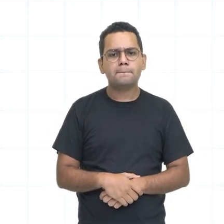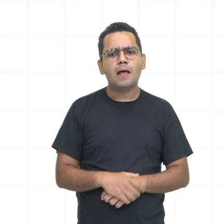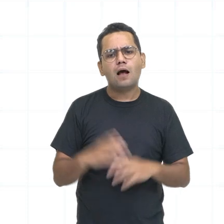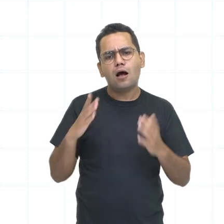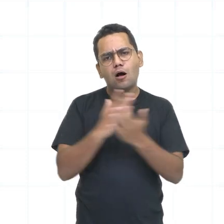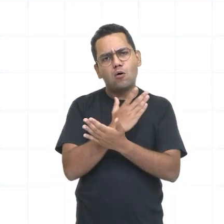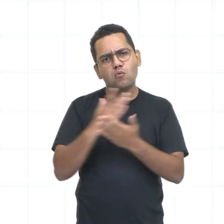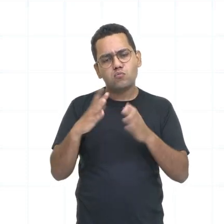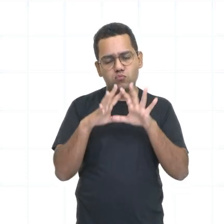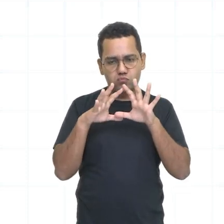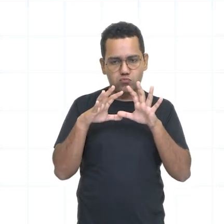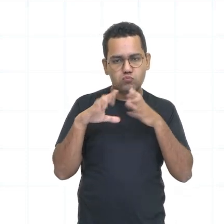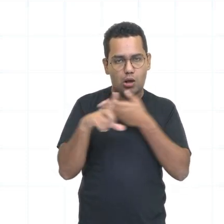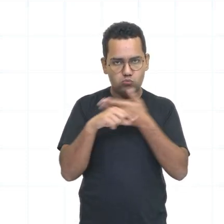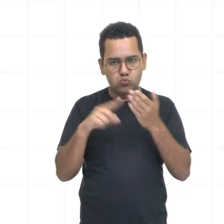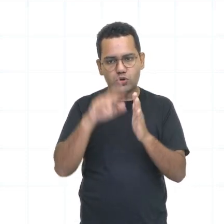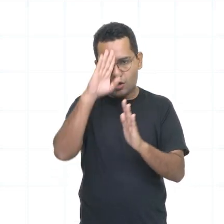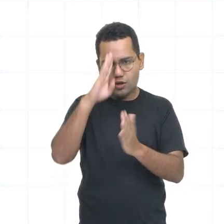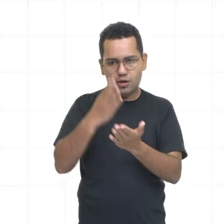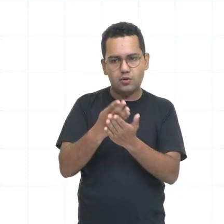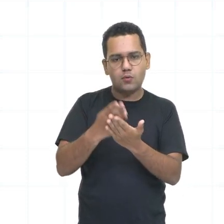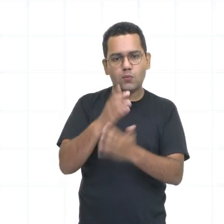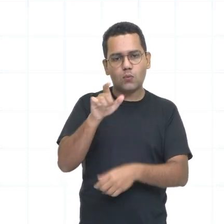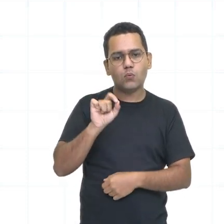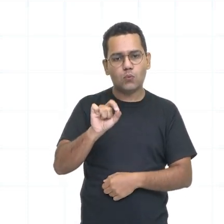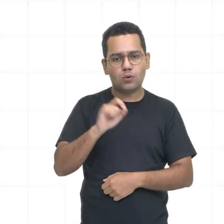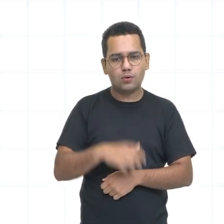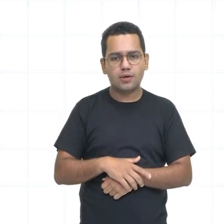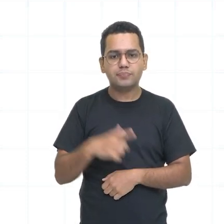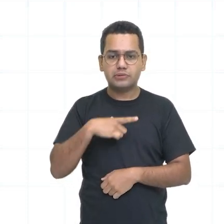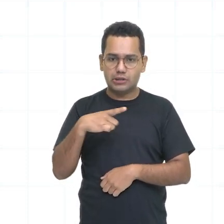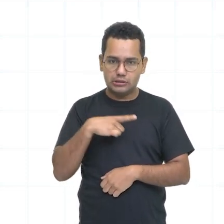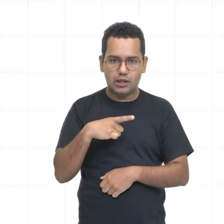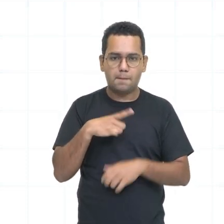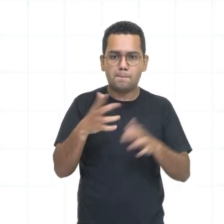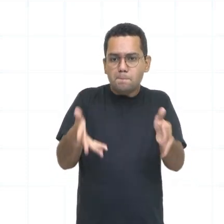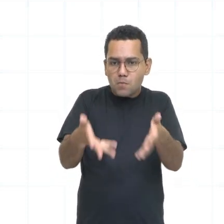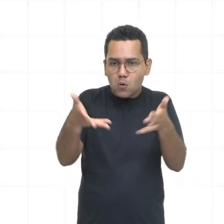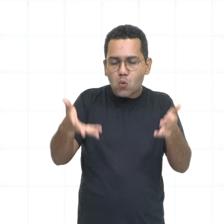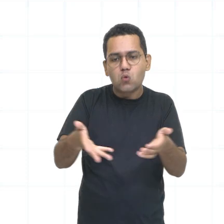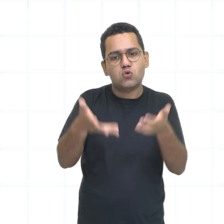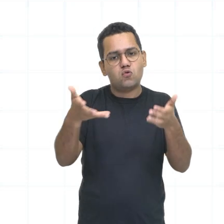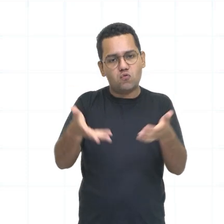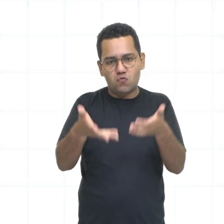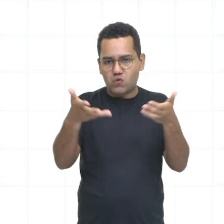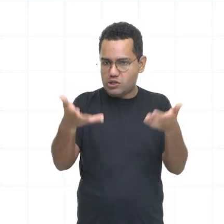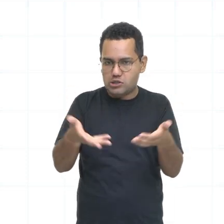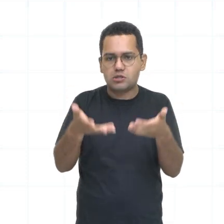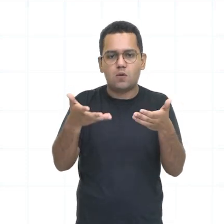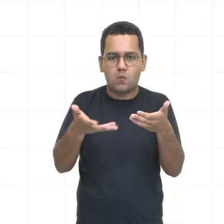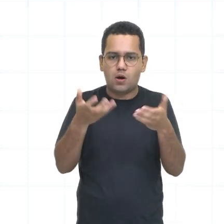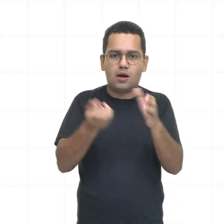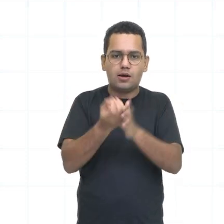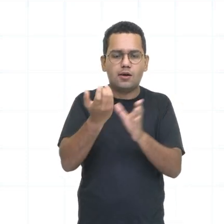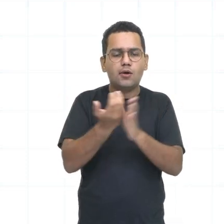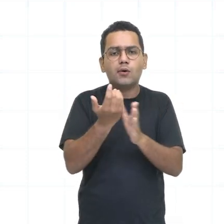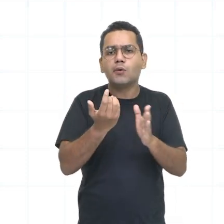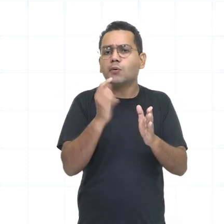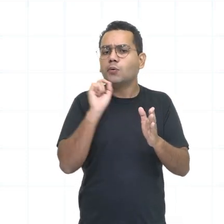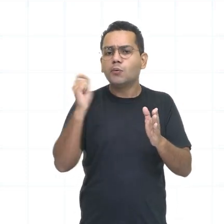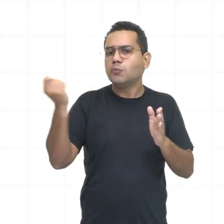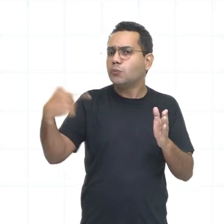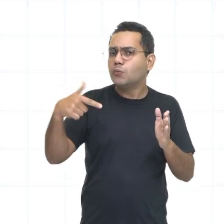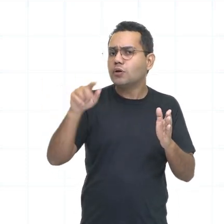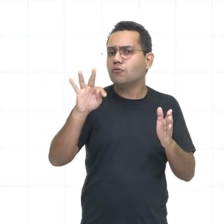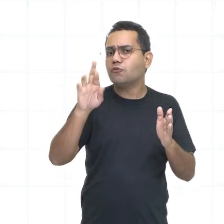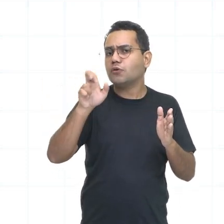que os hiperrealistas também acrescentam maior emotividade às obras do que os fotorrealistas.